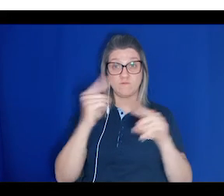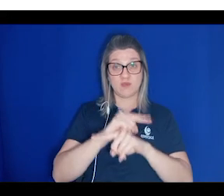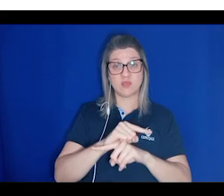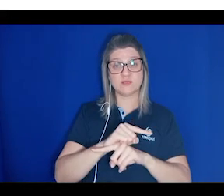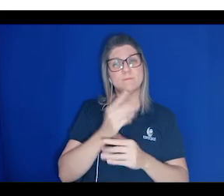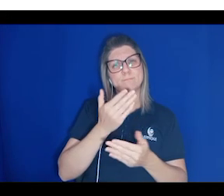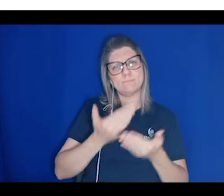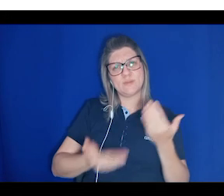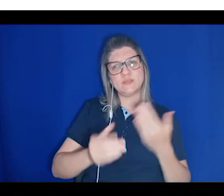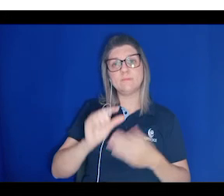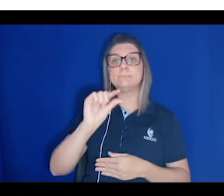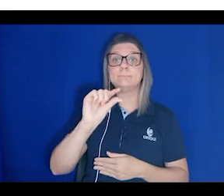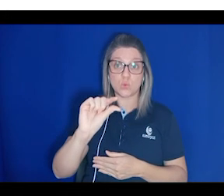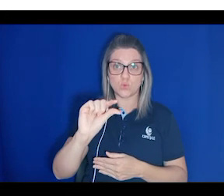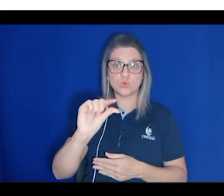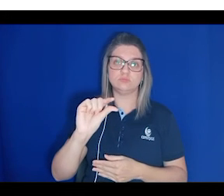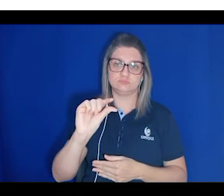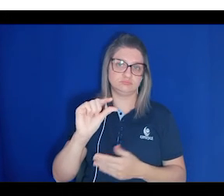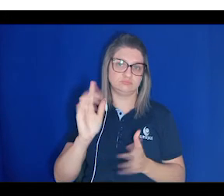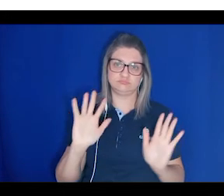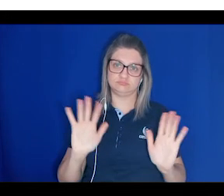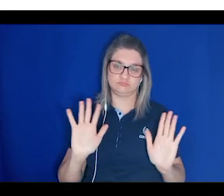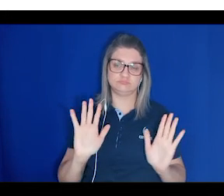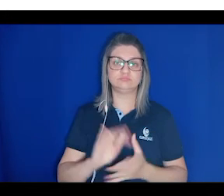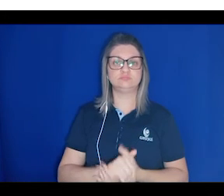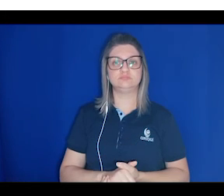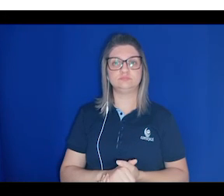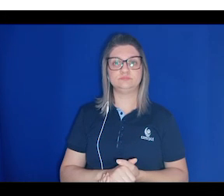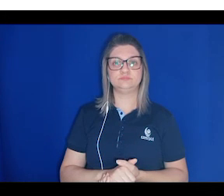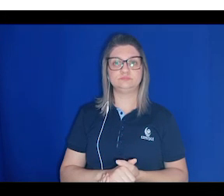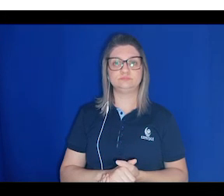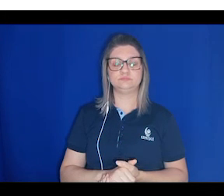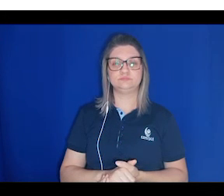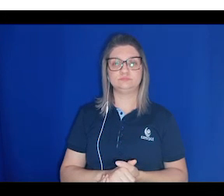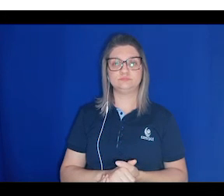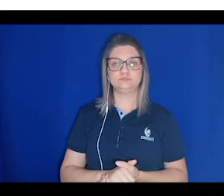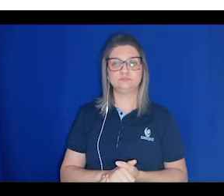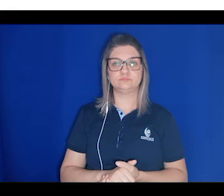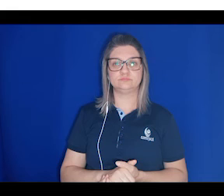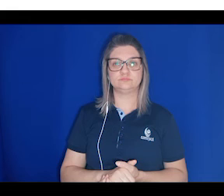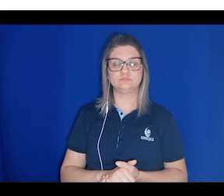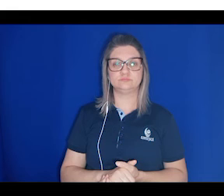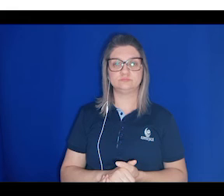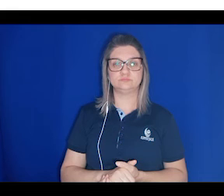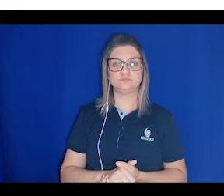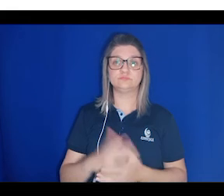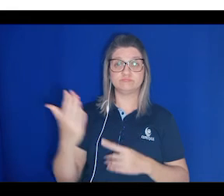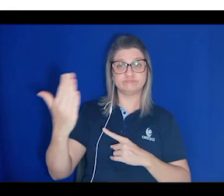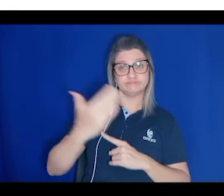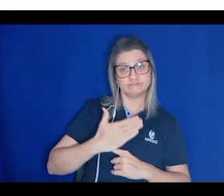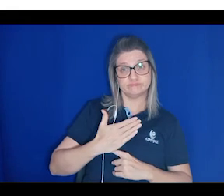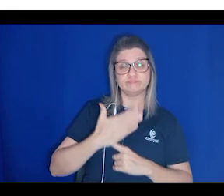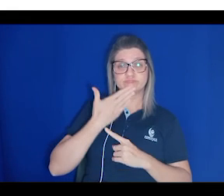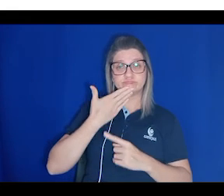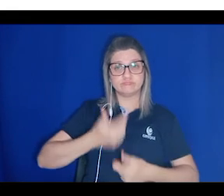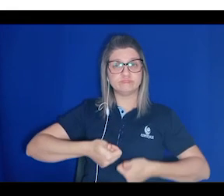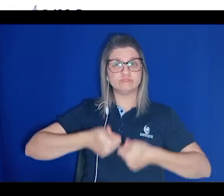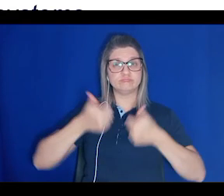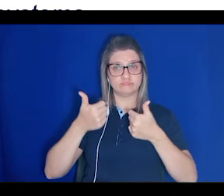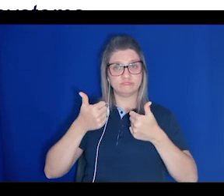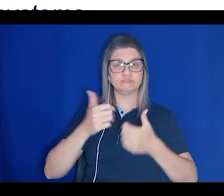se dá um stop, nós saímos antes que perda mais. Quando o fluxo joga a nosso favor, podemos ganhar muito.